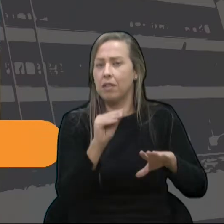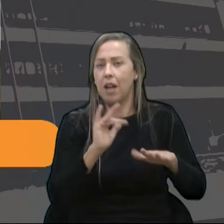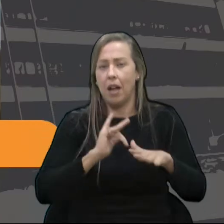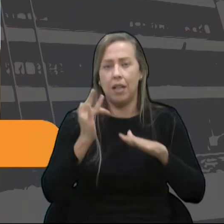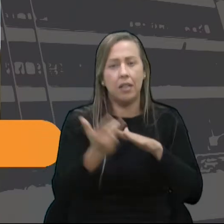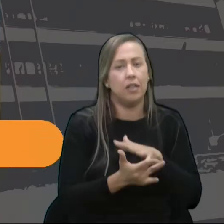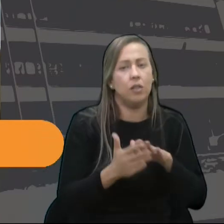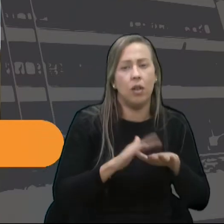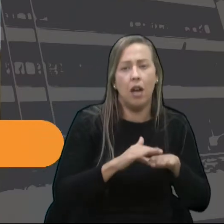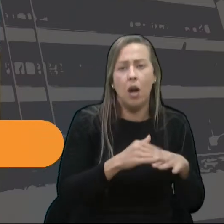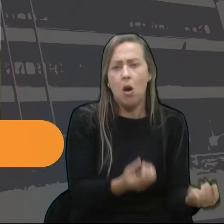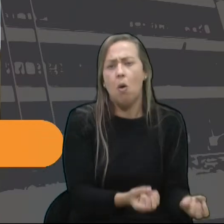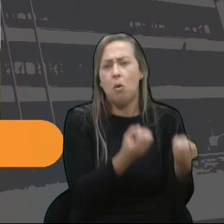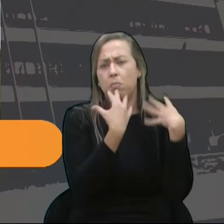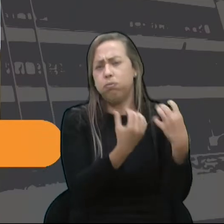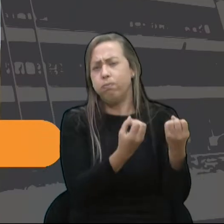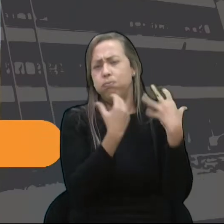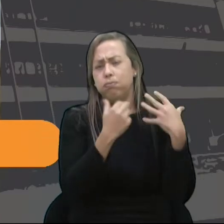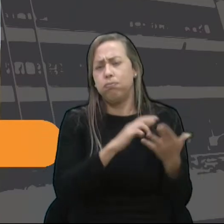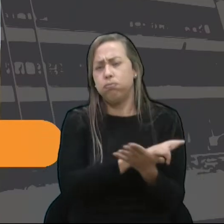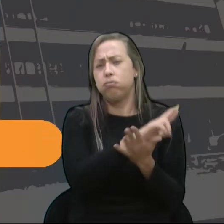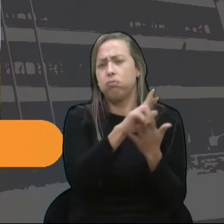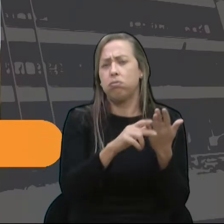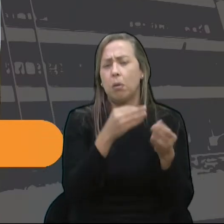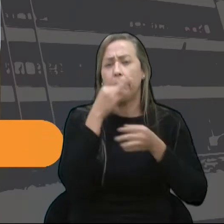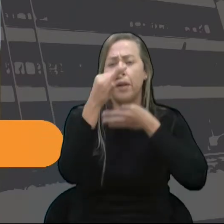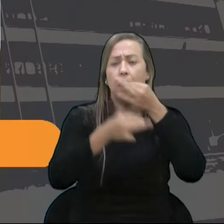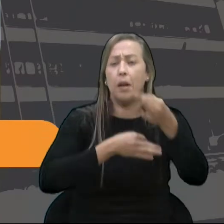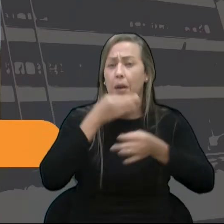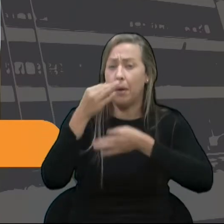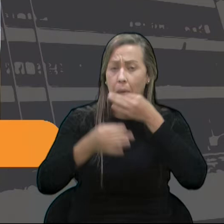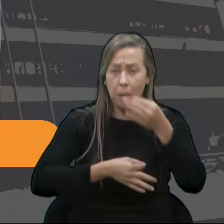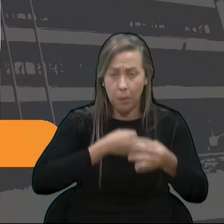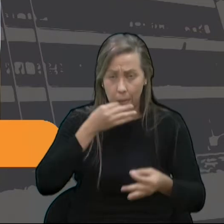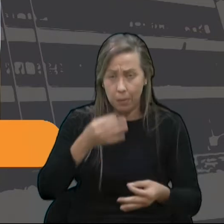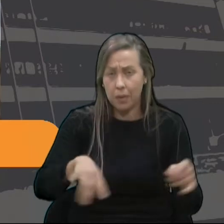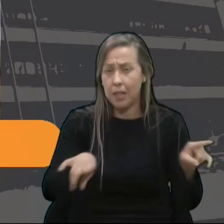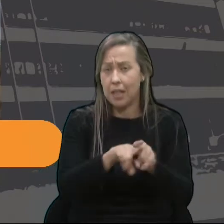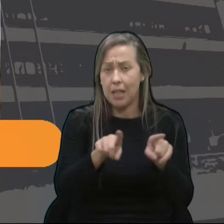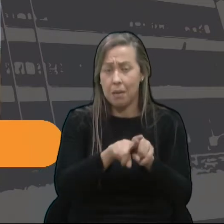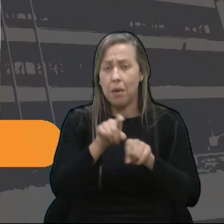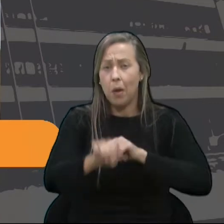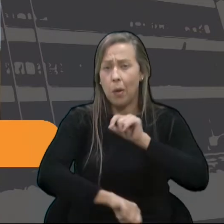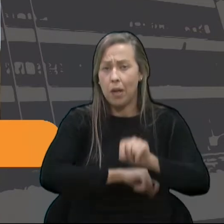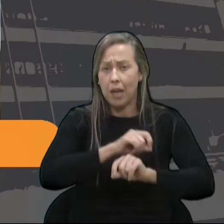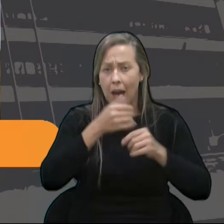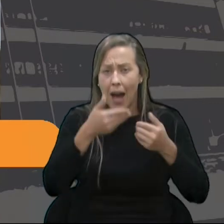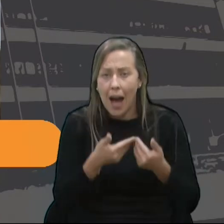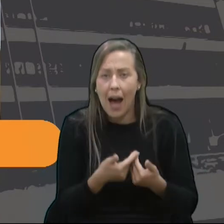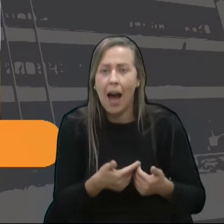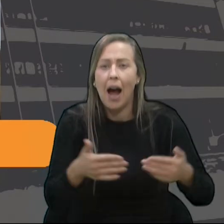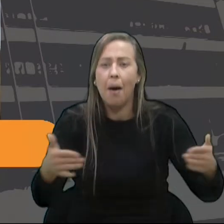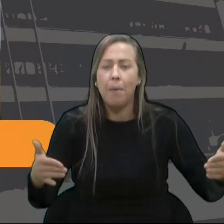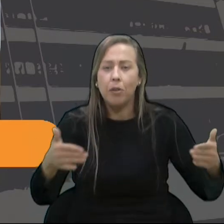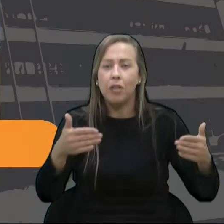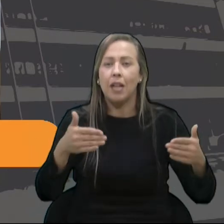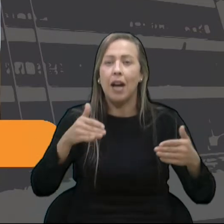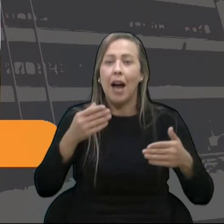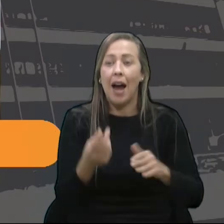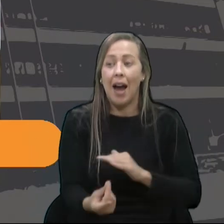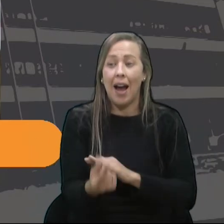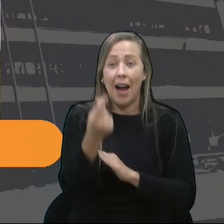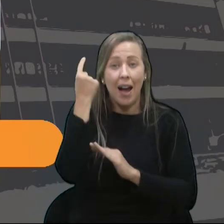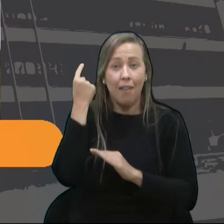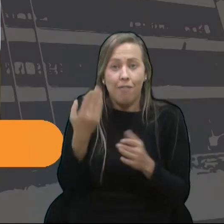de formação de opinião, inclusive de abertura para questões que ficavam mais veladas pela